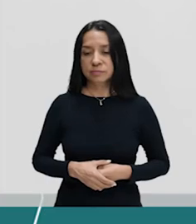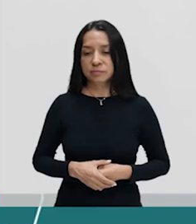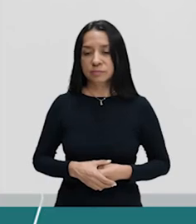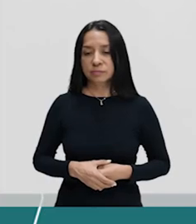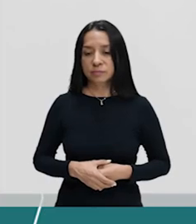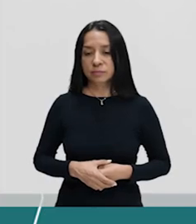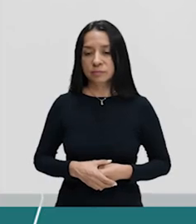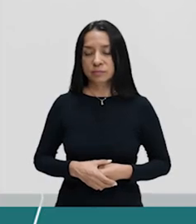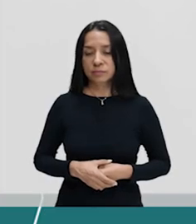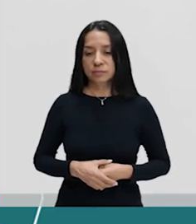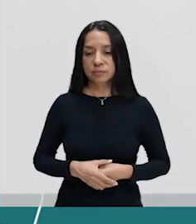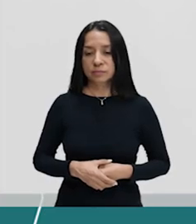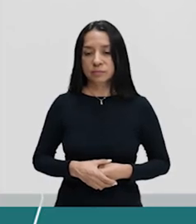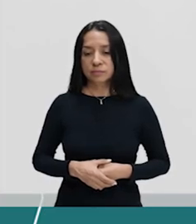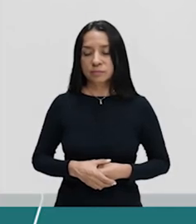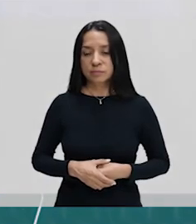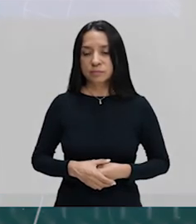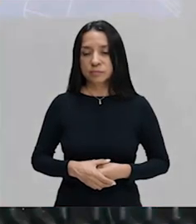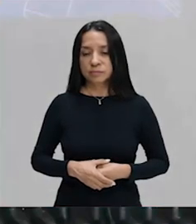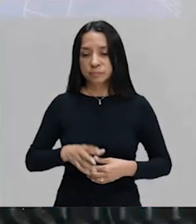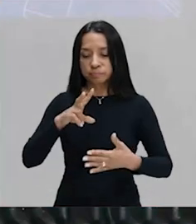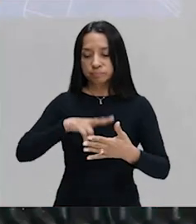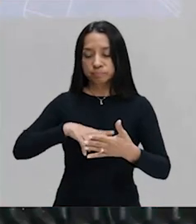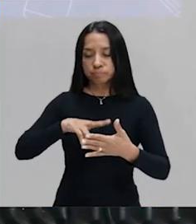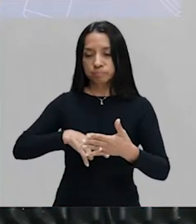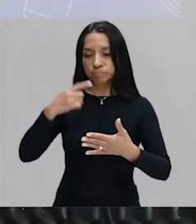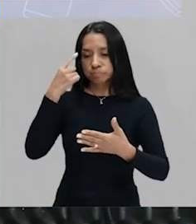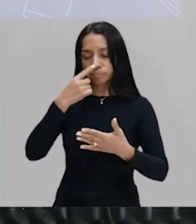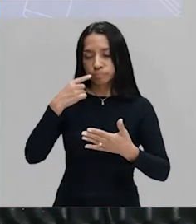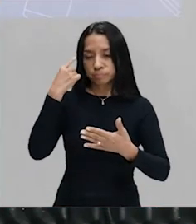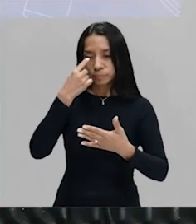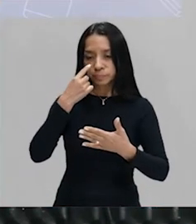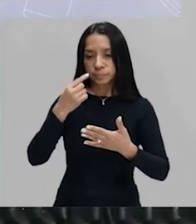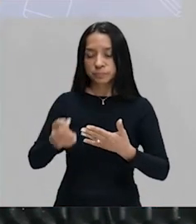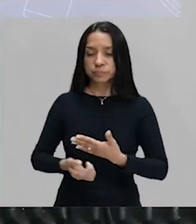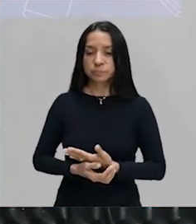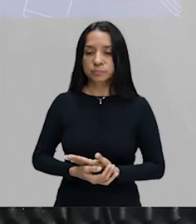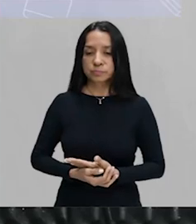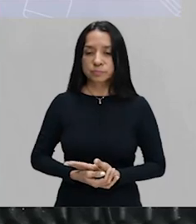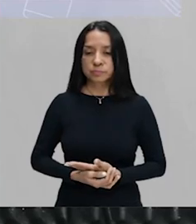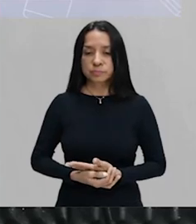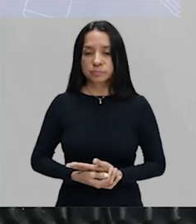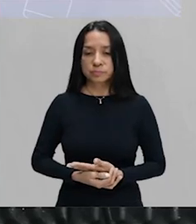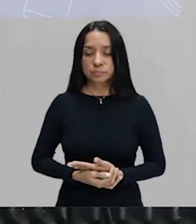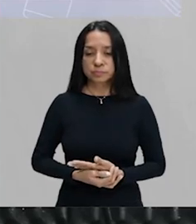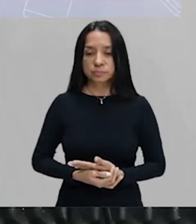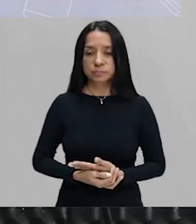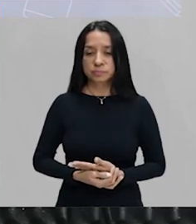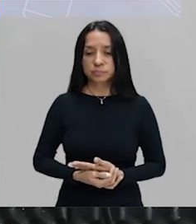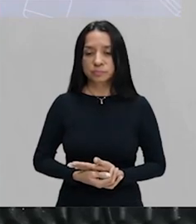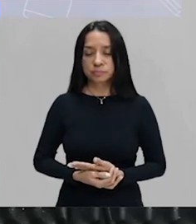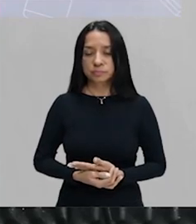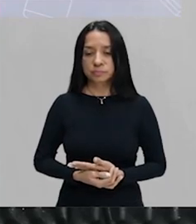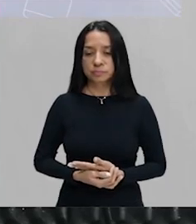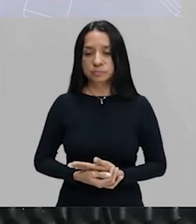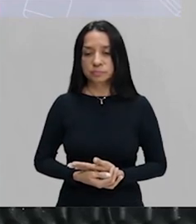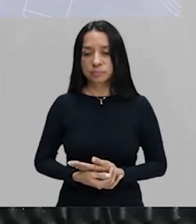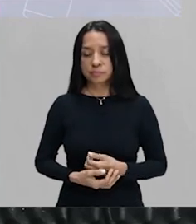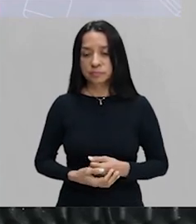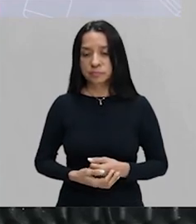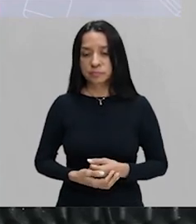estado, él había estado. Nosotros habíamos estado,